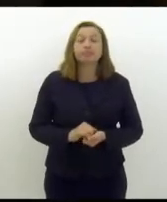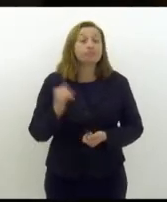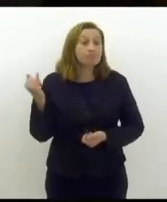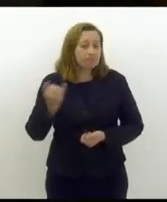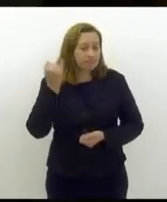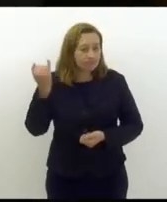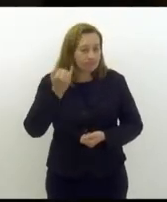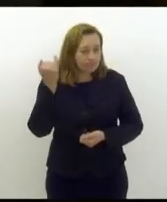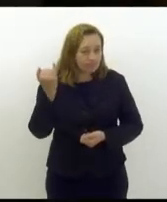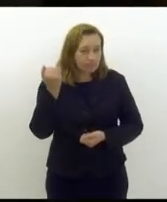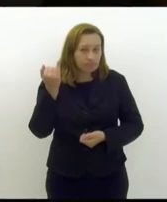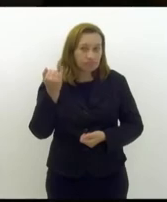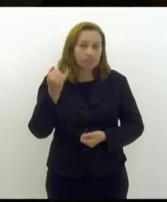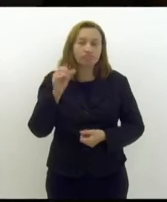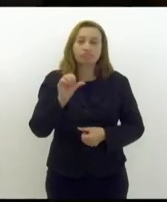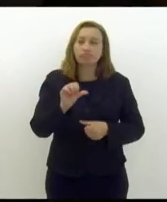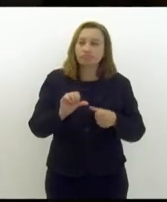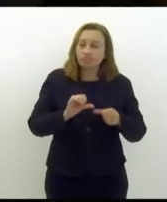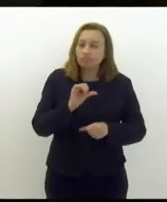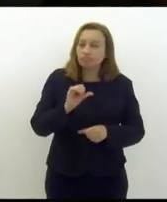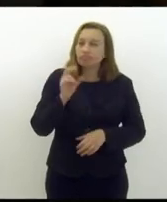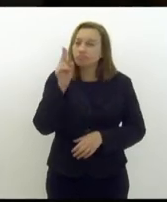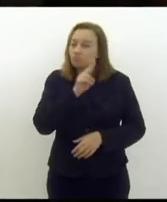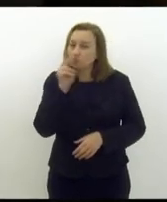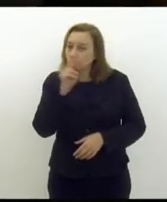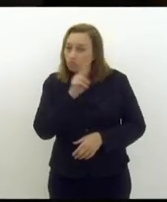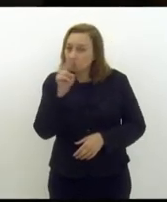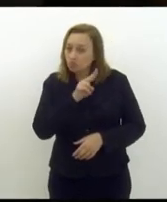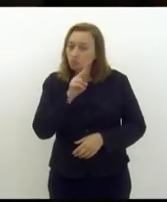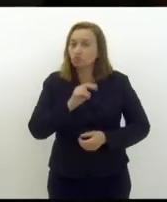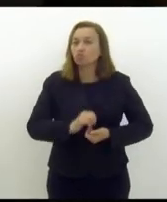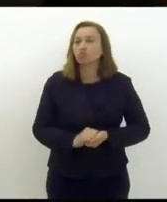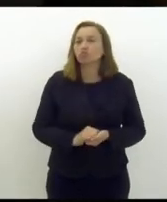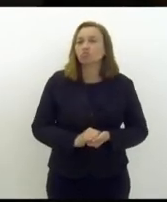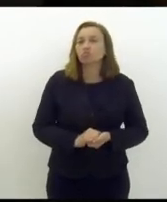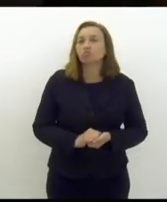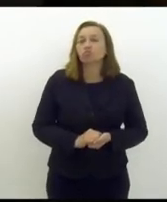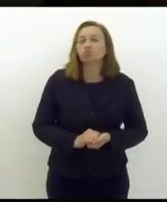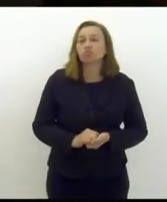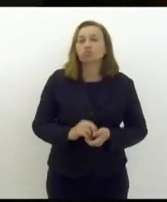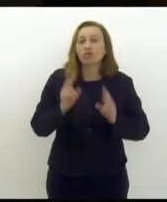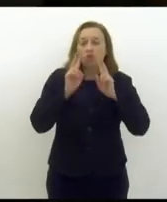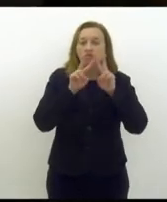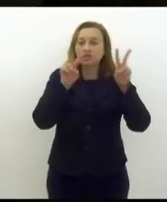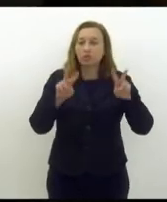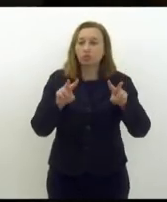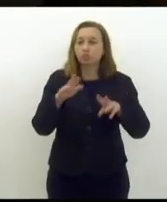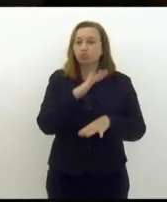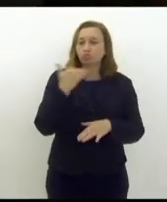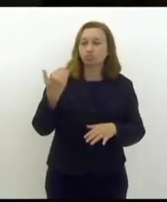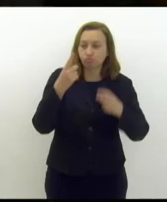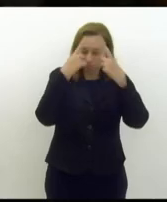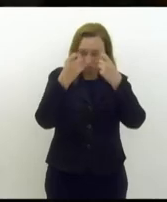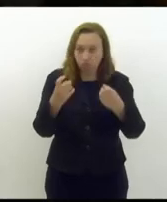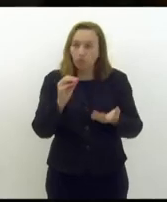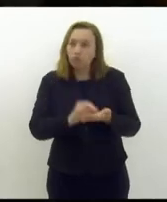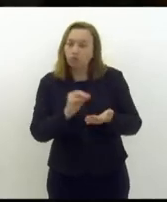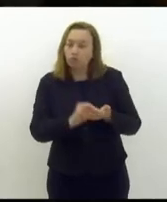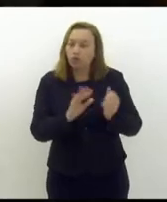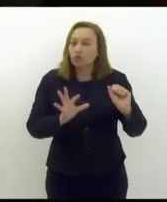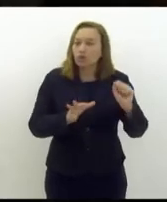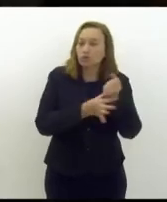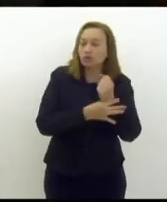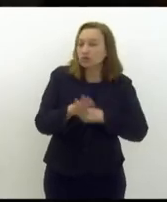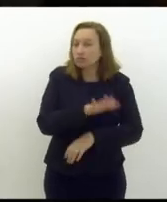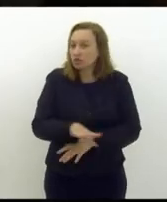importante a gente mudar e é urgente que a gente mude esse cenário de morte de violência e de falta de proteção para as